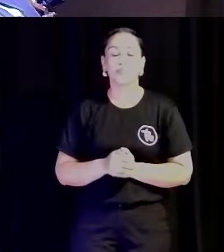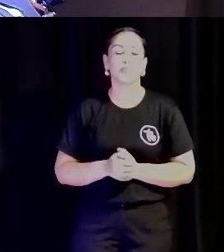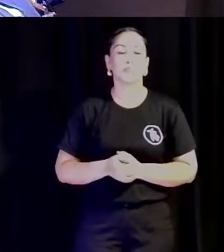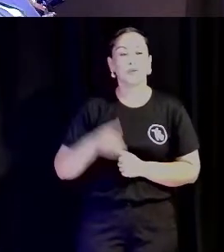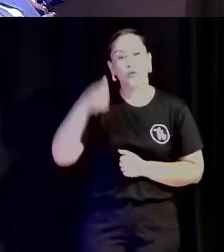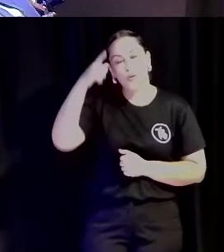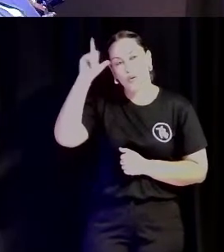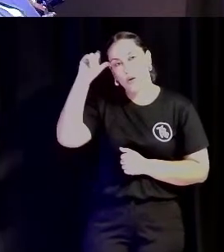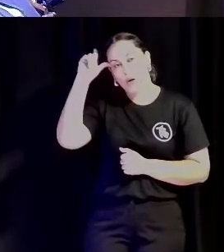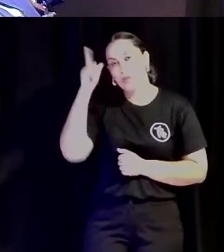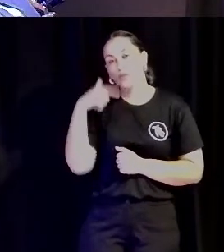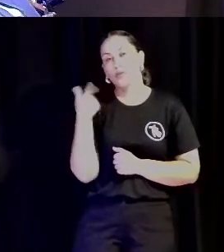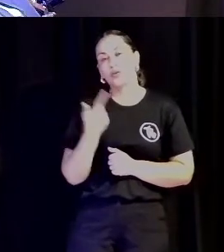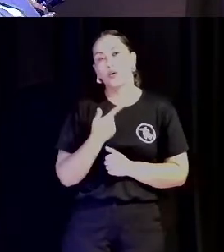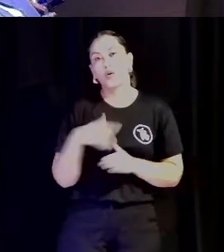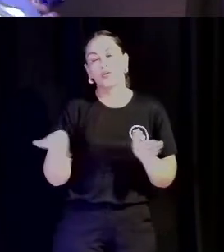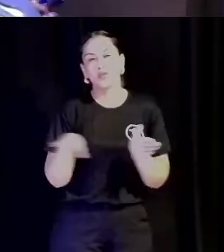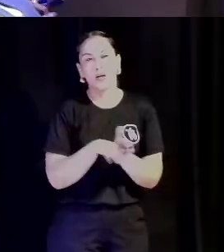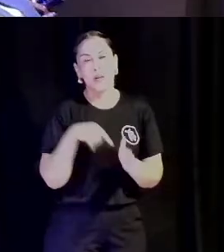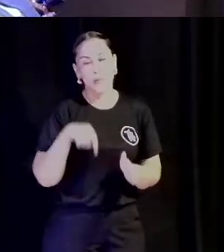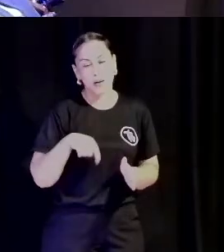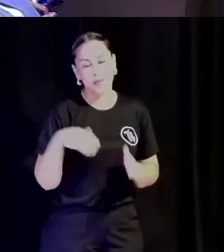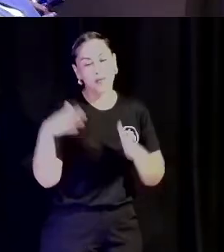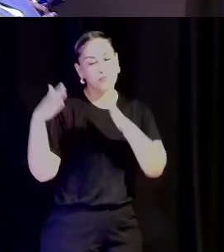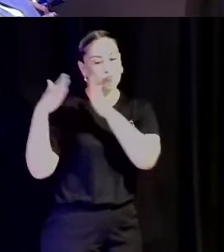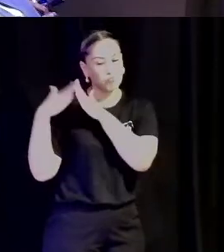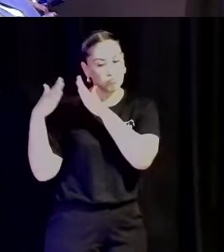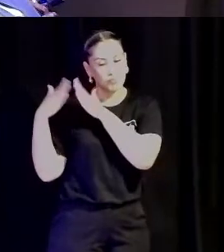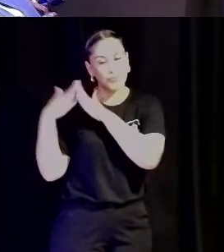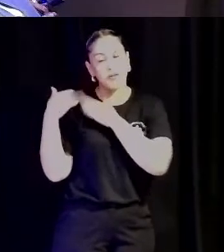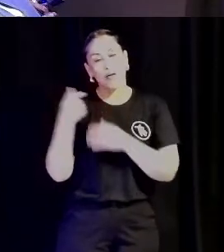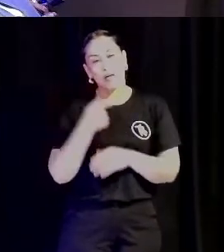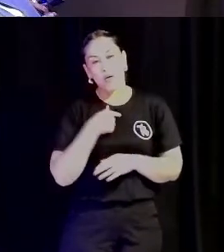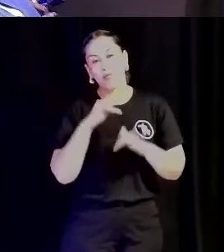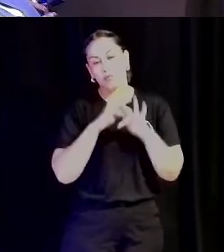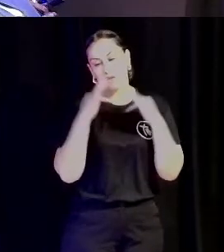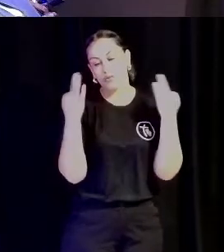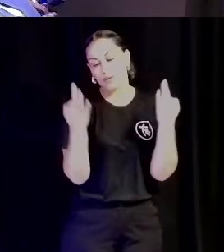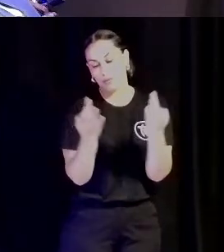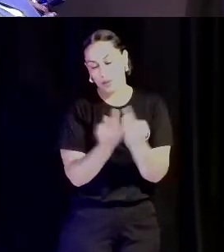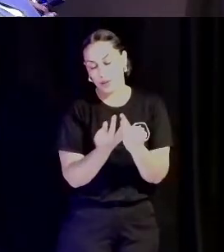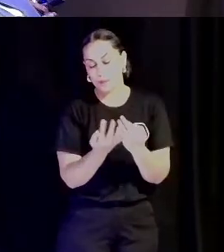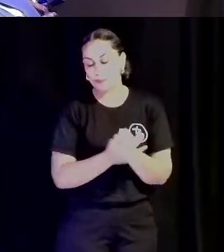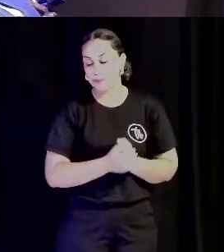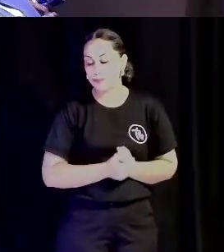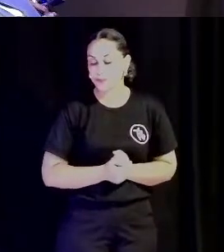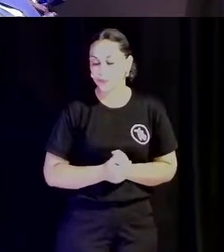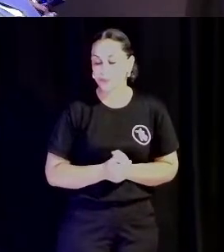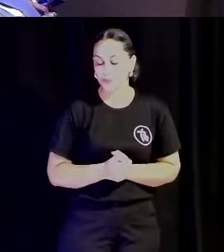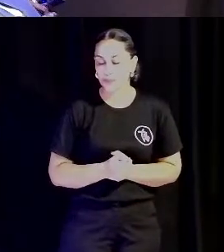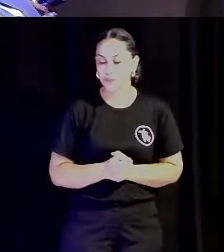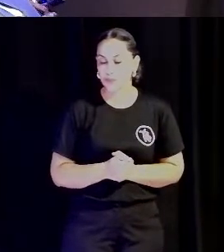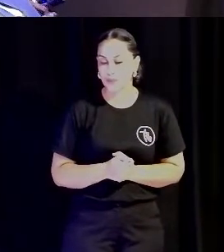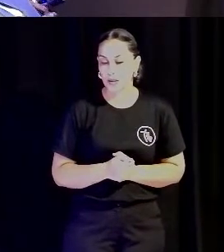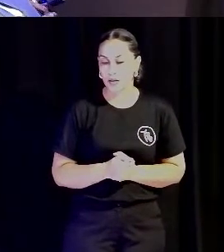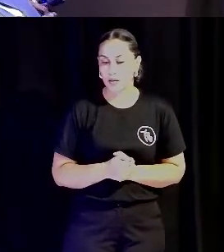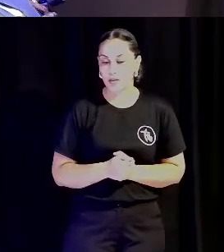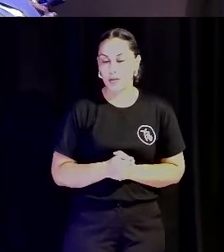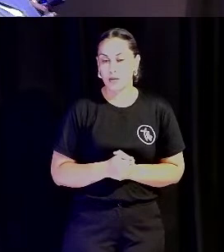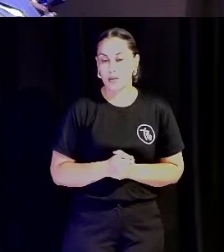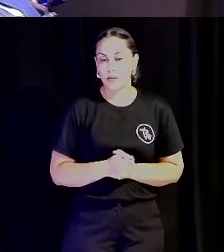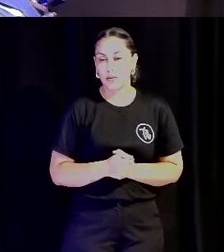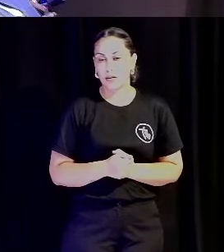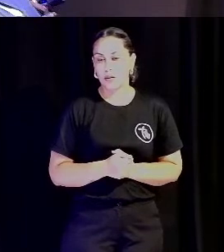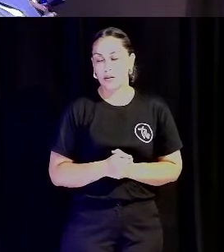Ontem, quando nós chegamos aqui em São Leopoldo, eu, Cláudia, Rogério e Rejane,